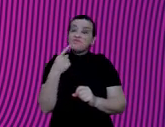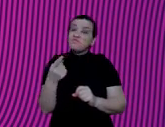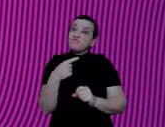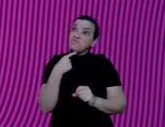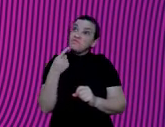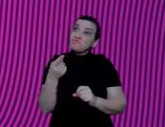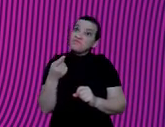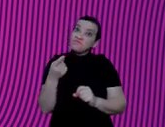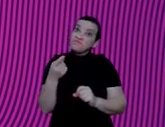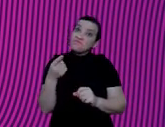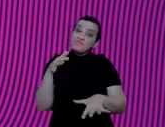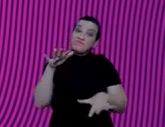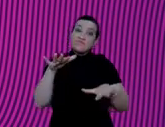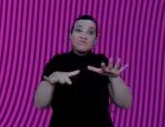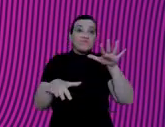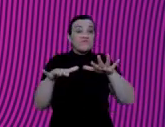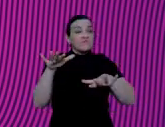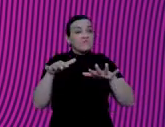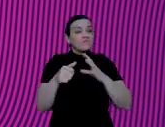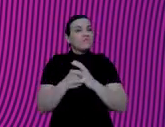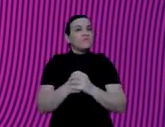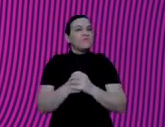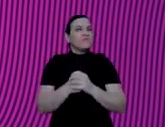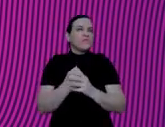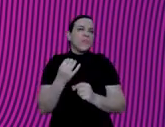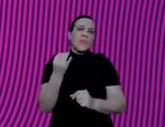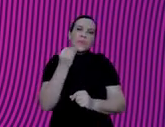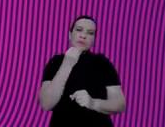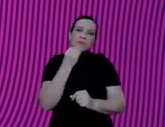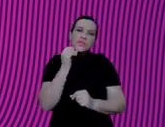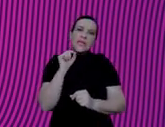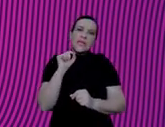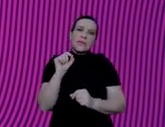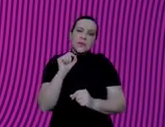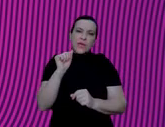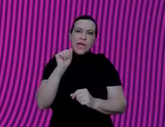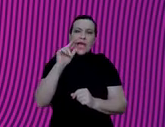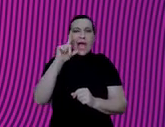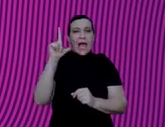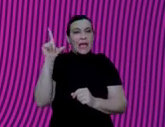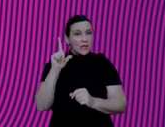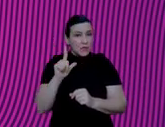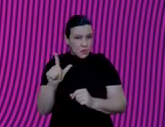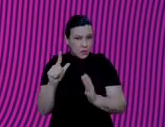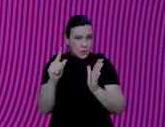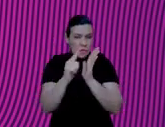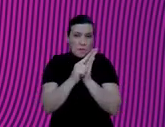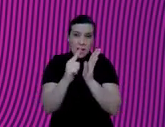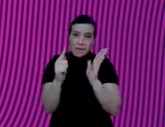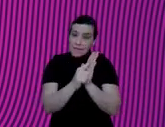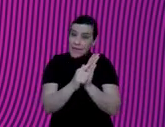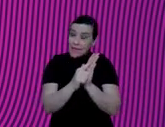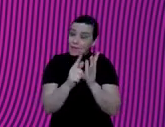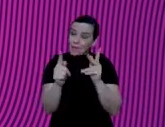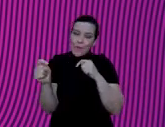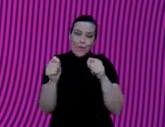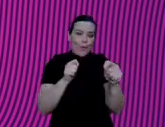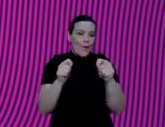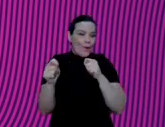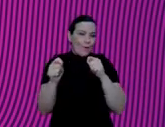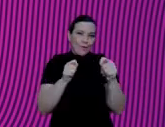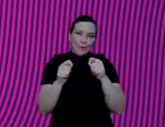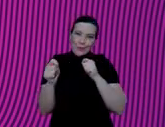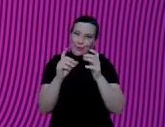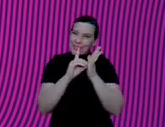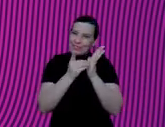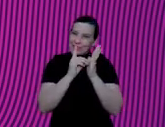né? Nós ainda, por exemplo, receituários azuis, nós não conseguimos ainda ter o controle eletrônico, receituários amarelos,